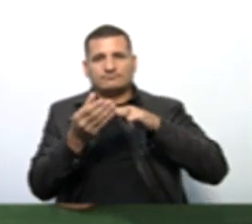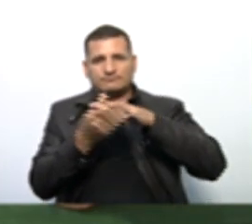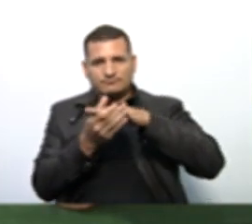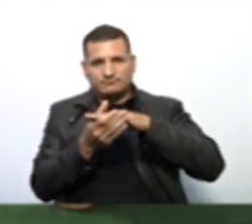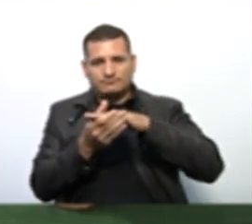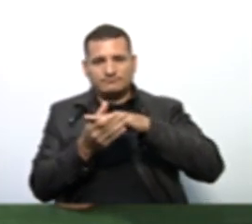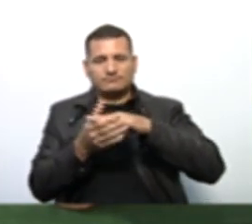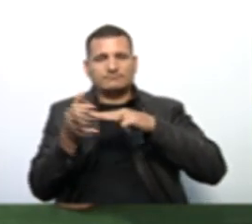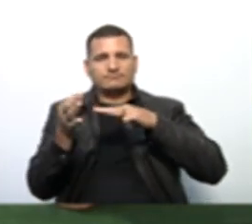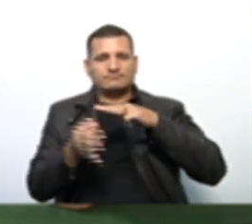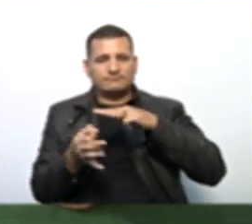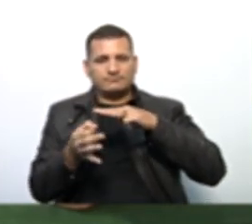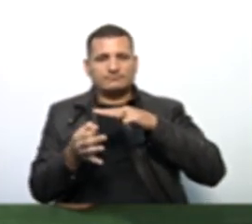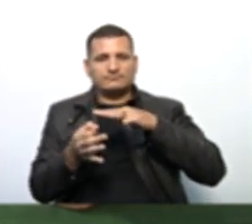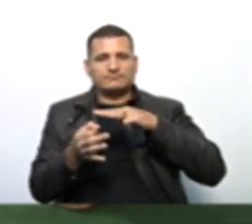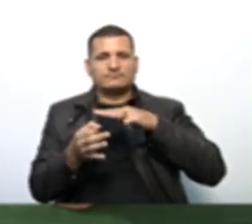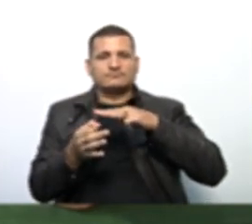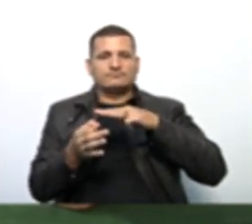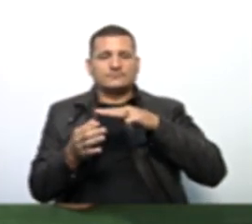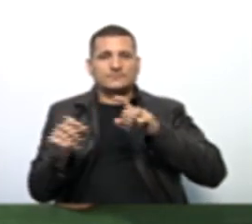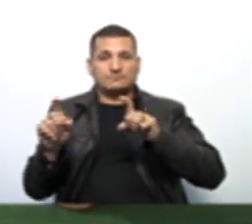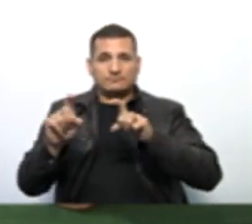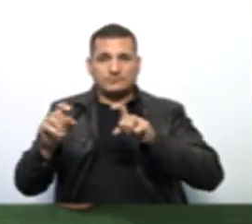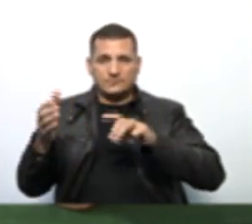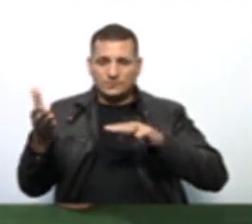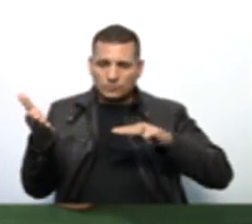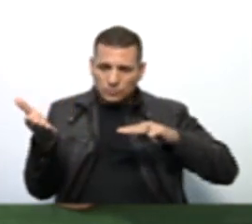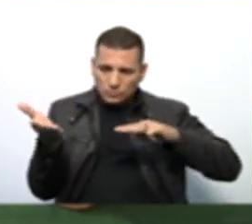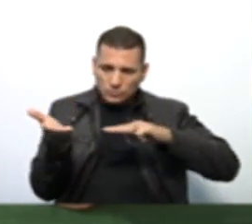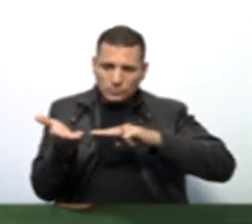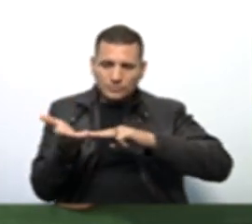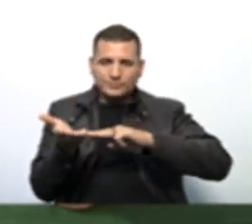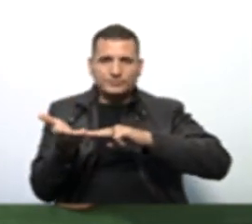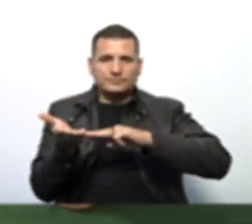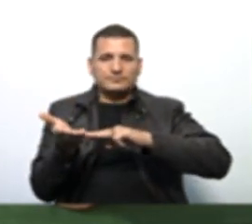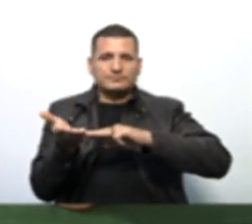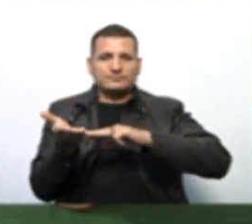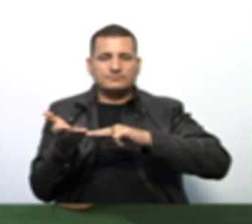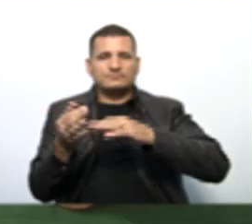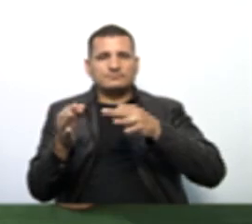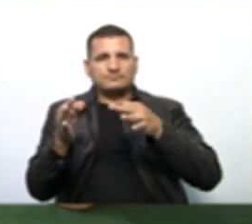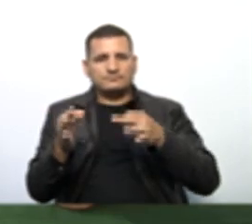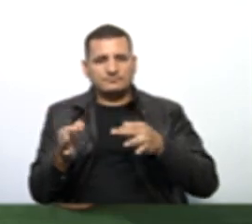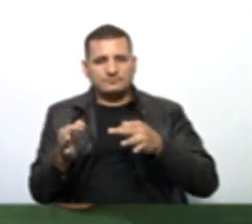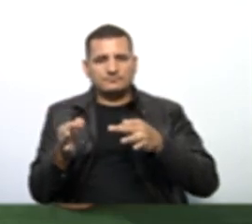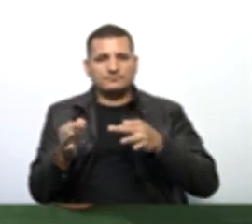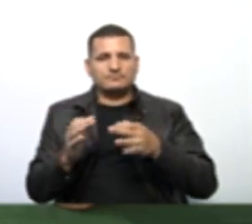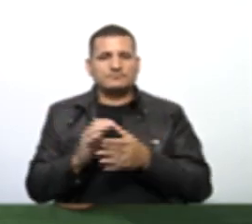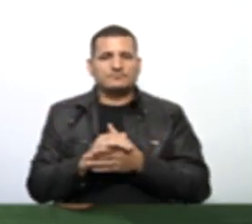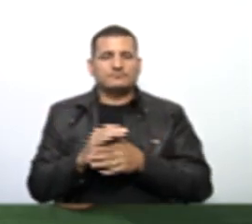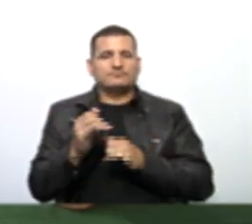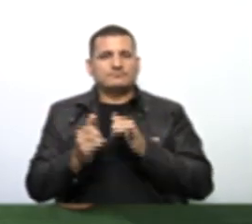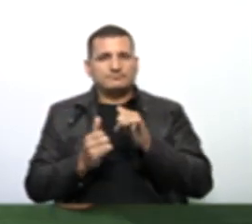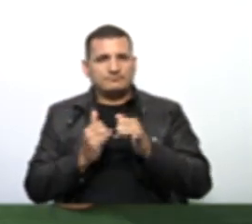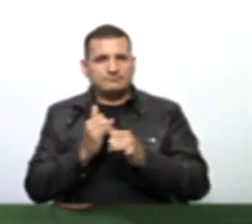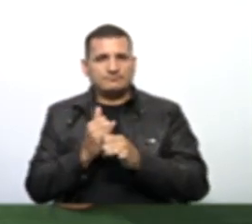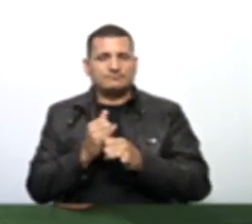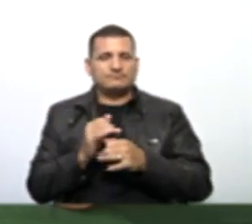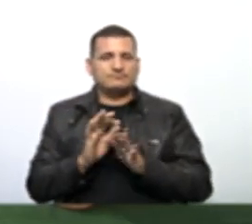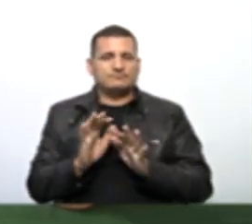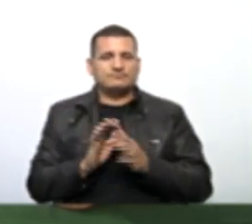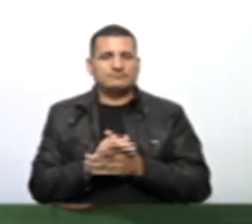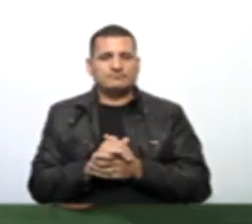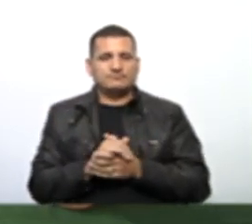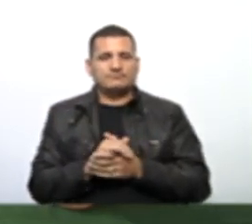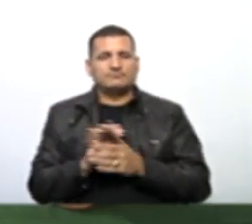leva o seu poder colocar bem que você olhar o exemplo tem um ato dinho é poder colocar certinho a questão do vice internet em casa tão pessoal é